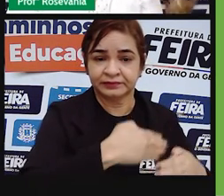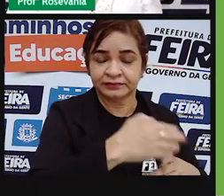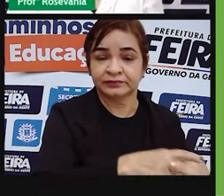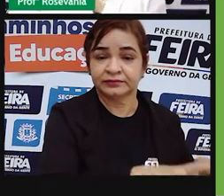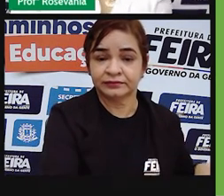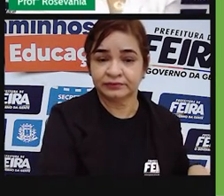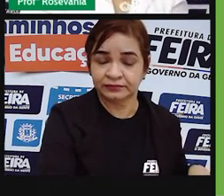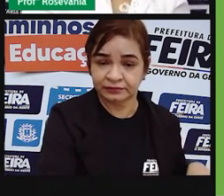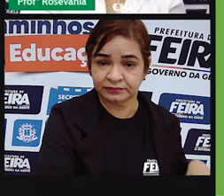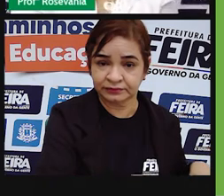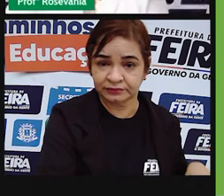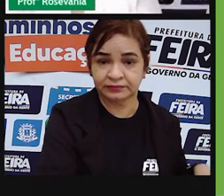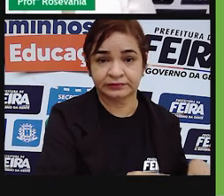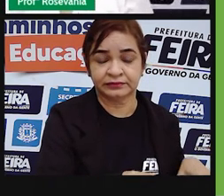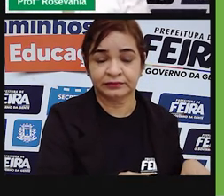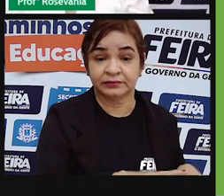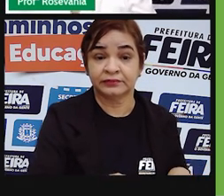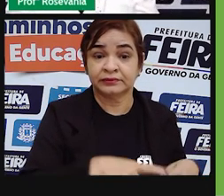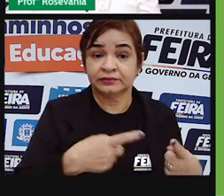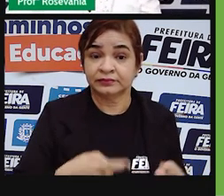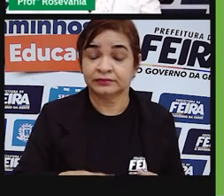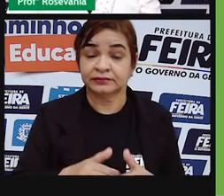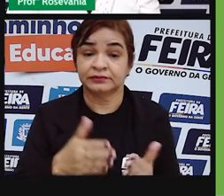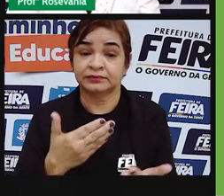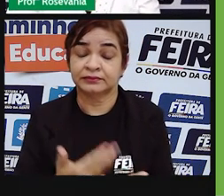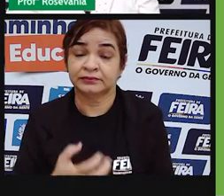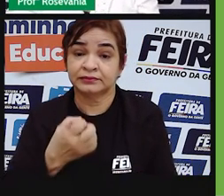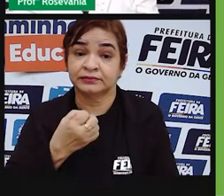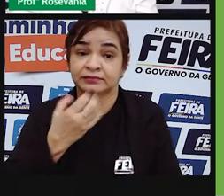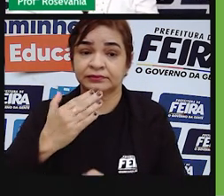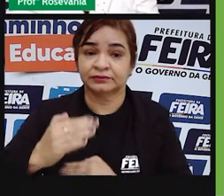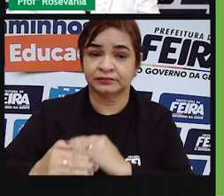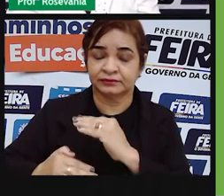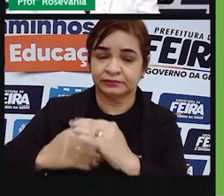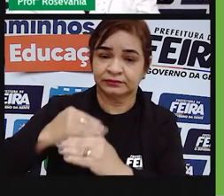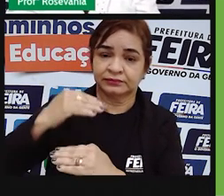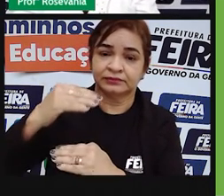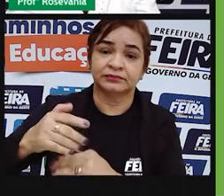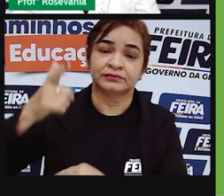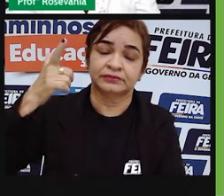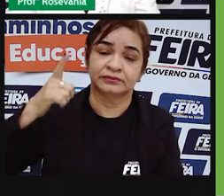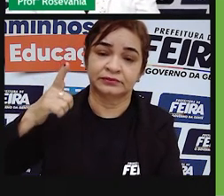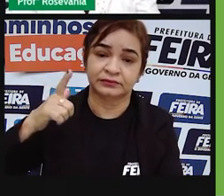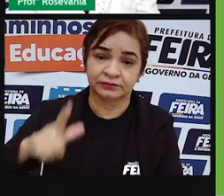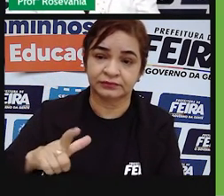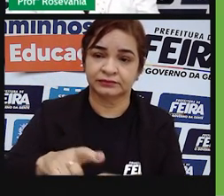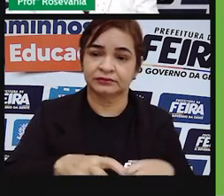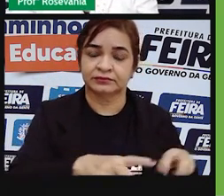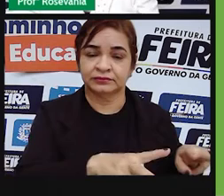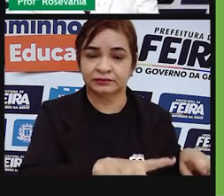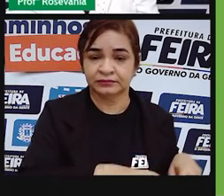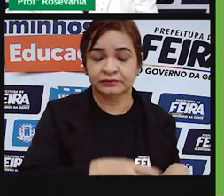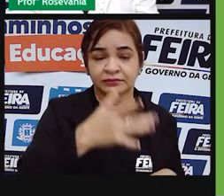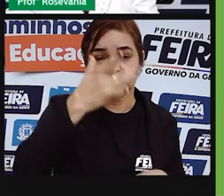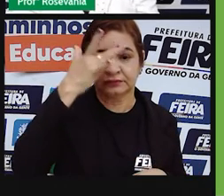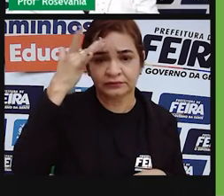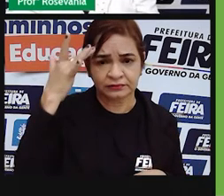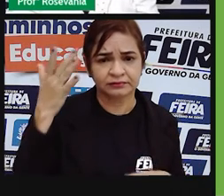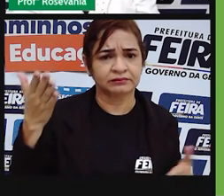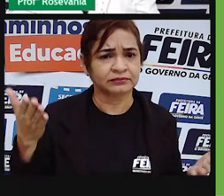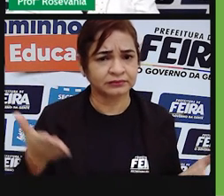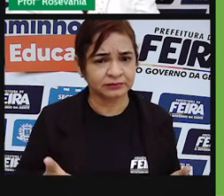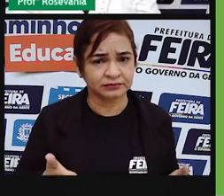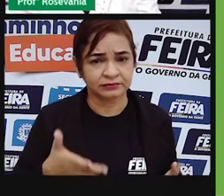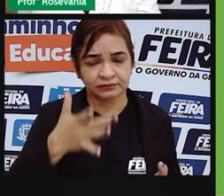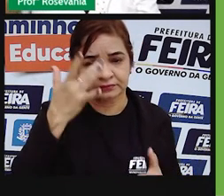um estudo para melhorar a produção aí nessa região. Então, começou a atrair, e até hoje,